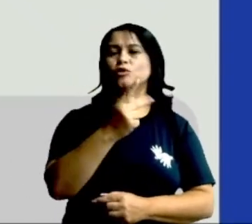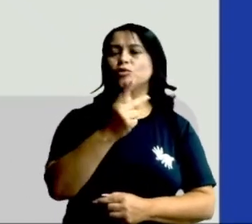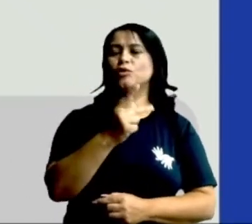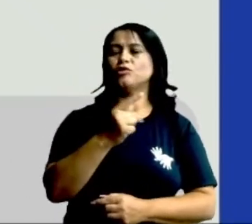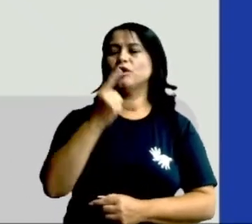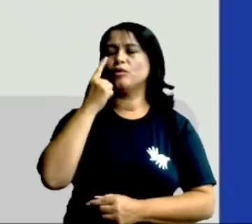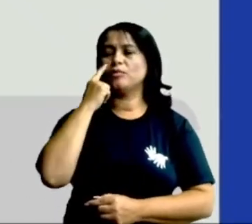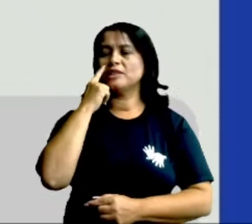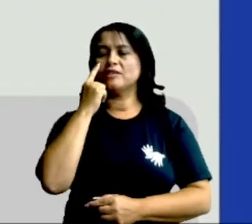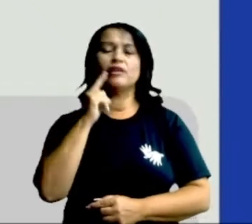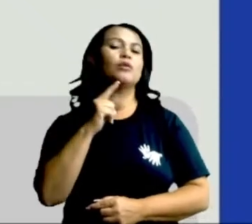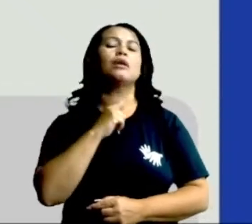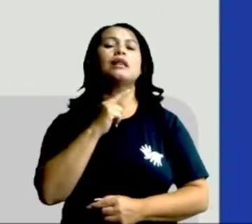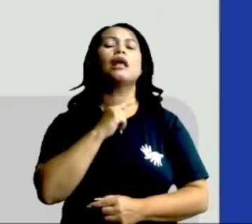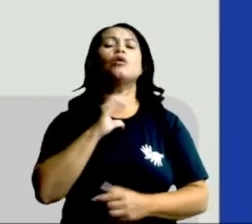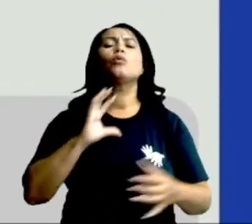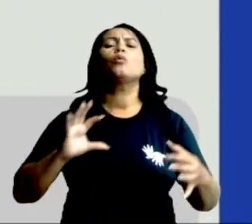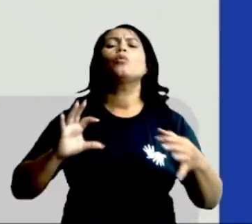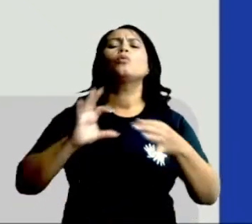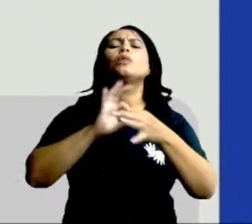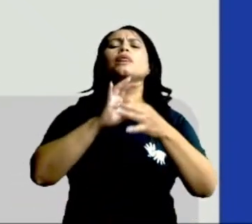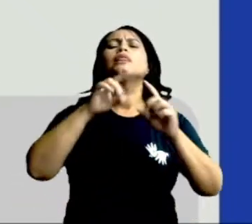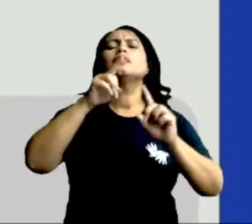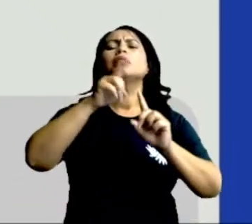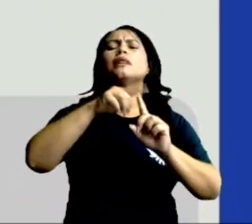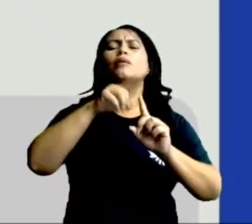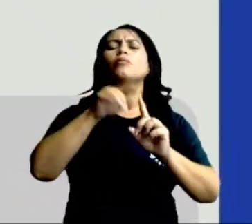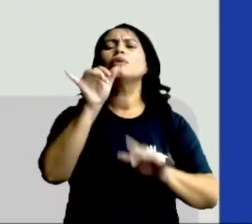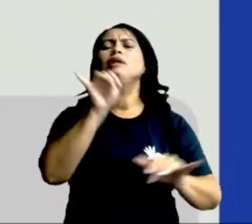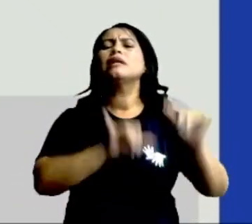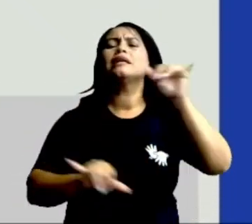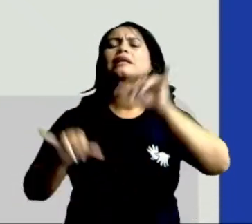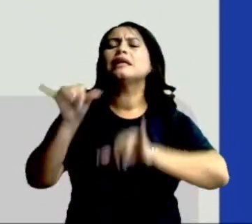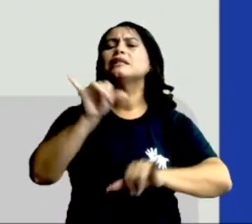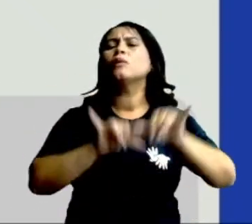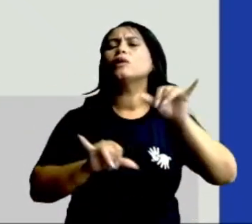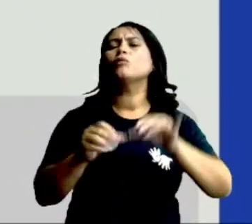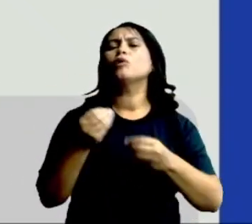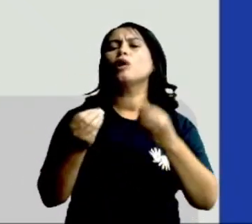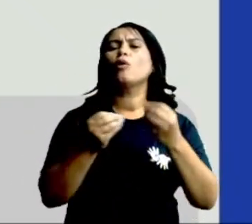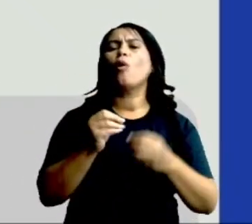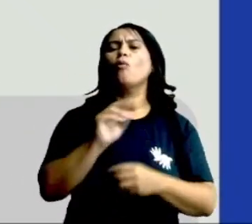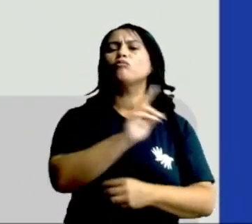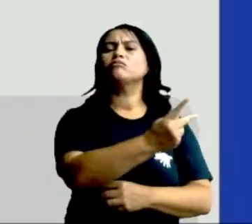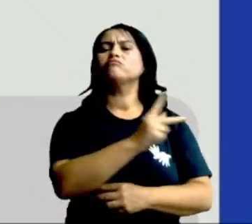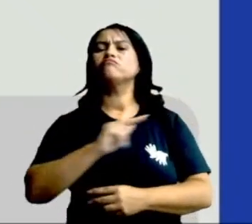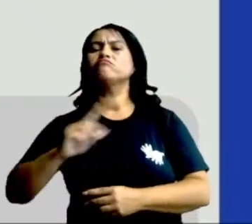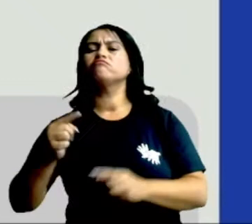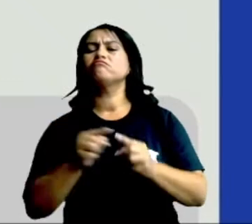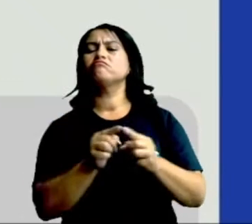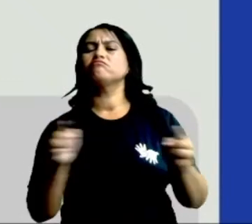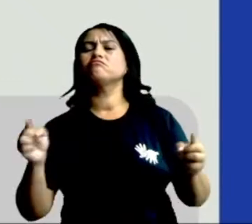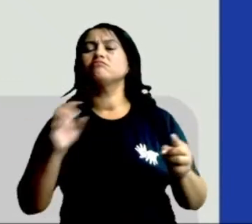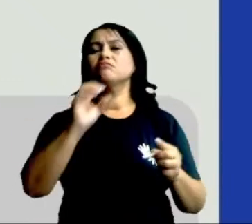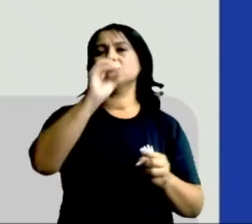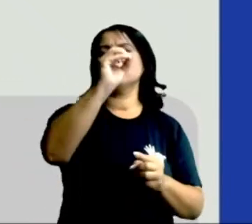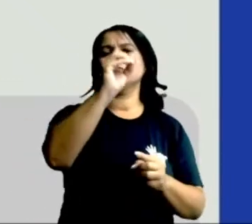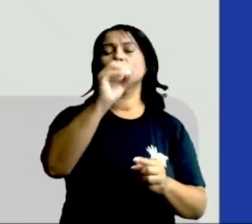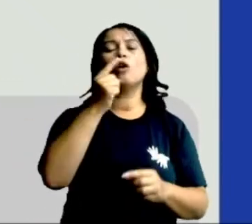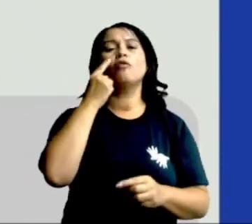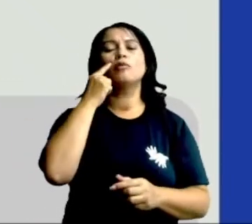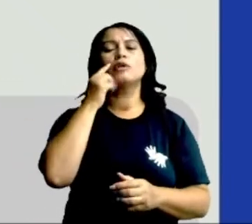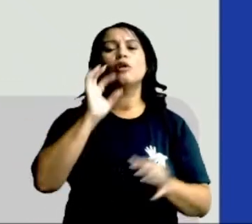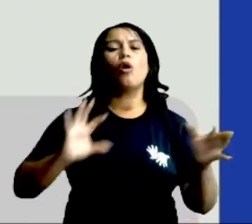o tipo de ligação química que essas moléculas, que esses átomos de hidrogênio realizam com o átomo de